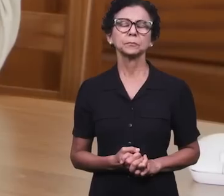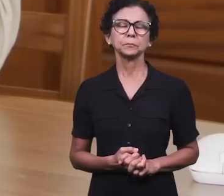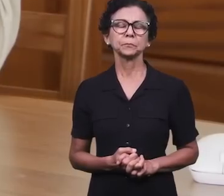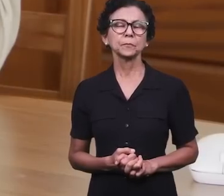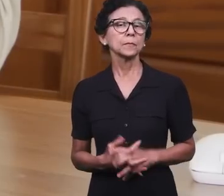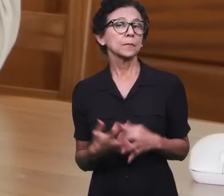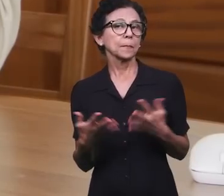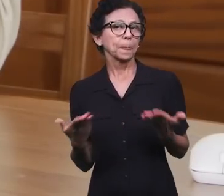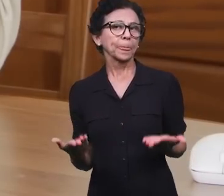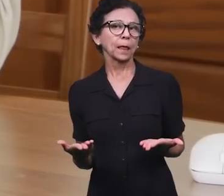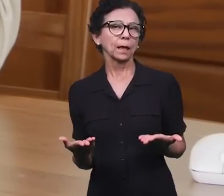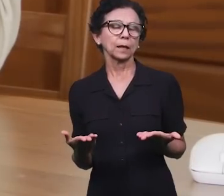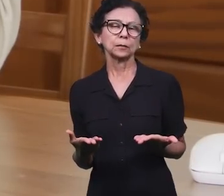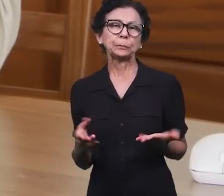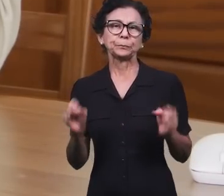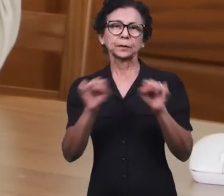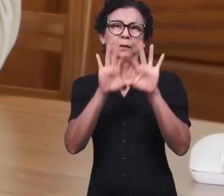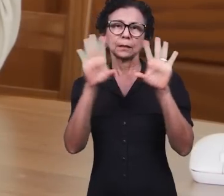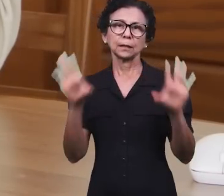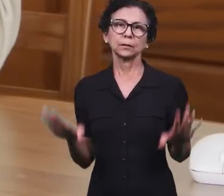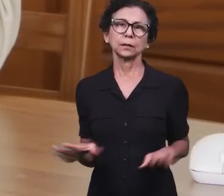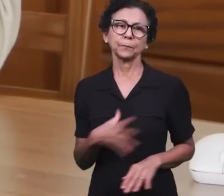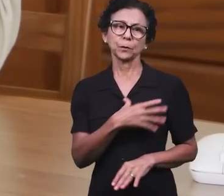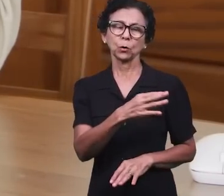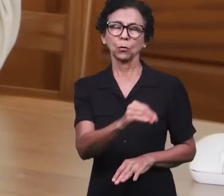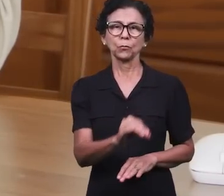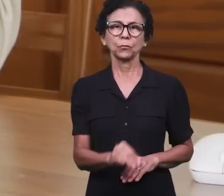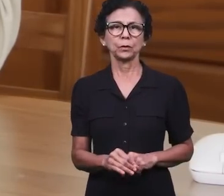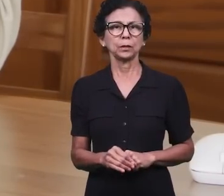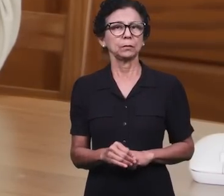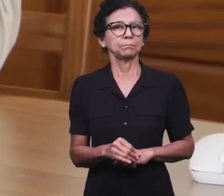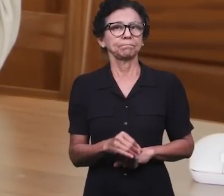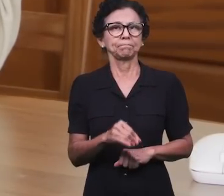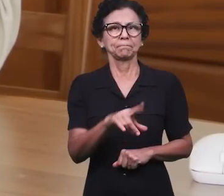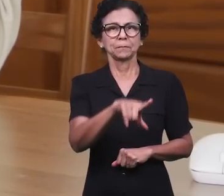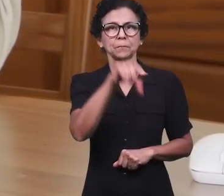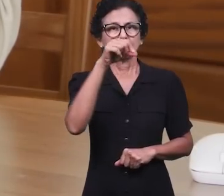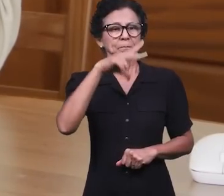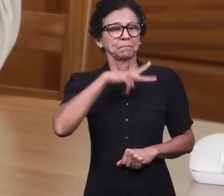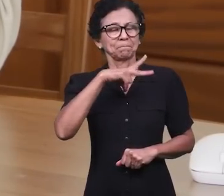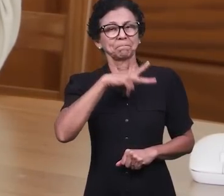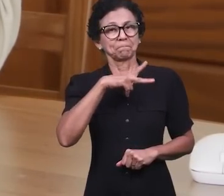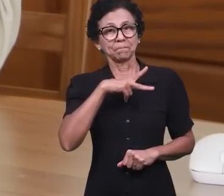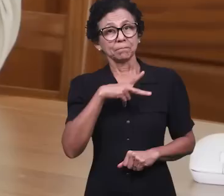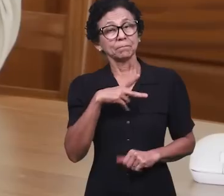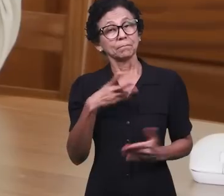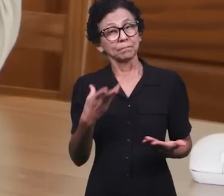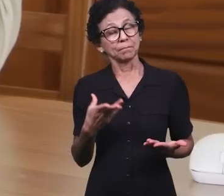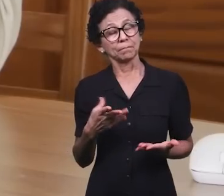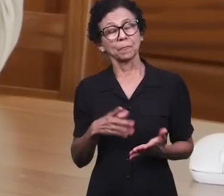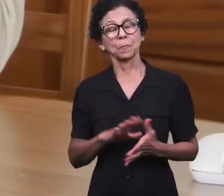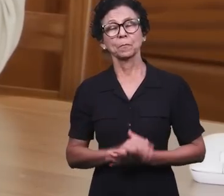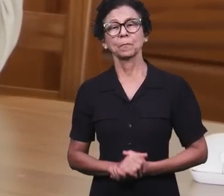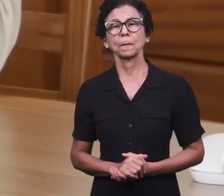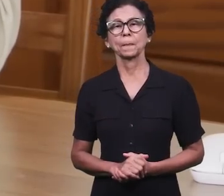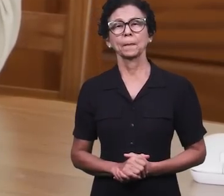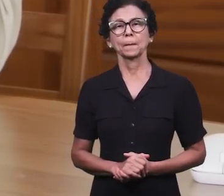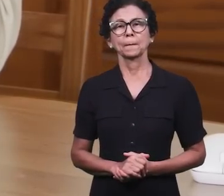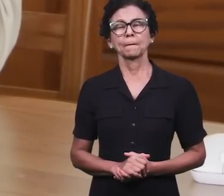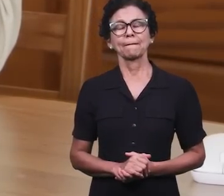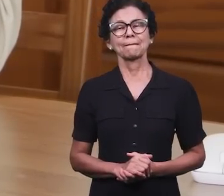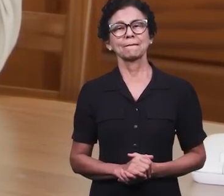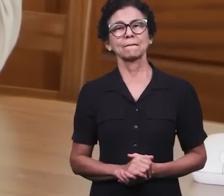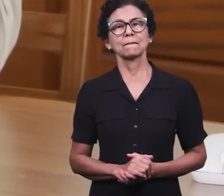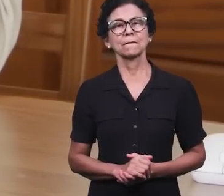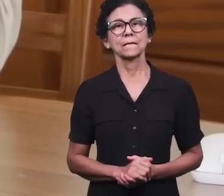está encaminhando ele. É lógico que o filho vai tomar a sua decisão, mas a herança, uma coisa nós guardamos